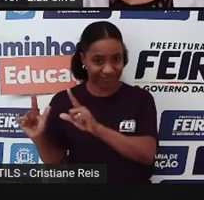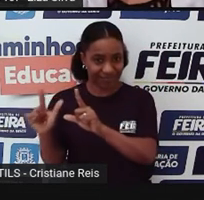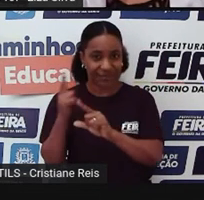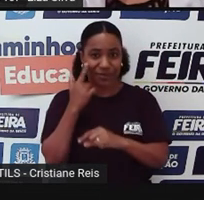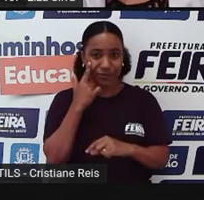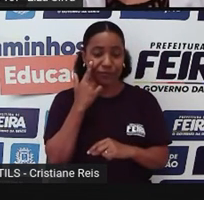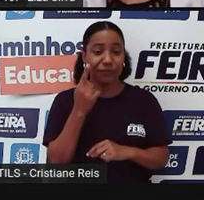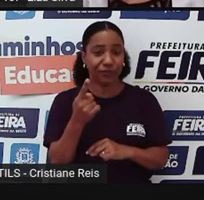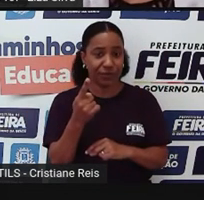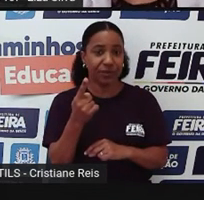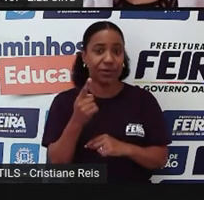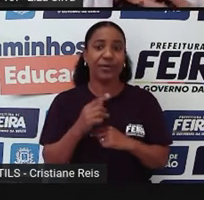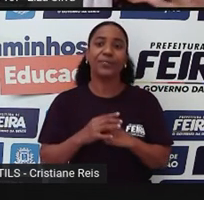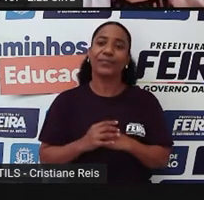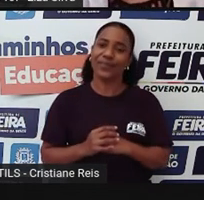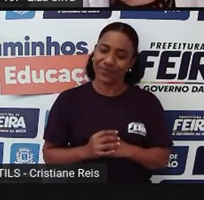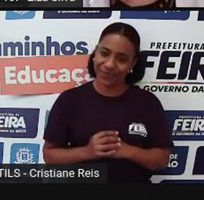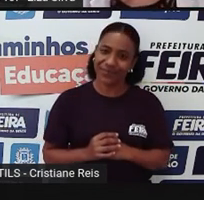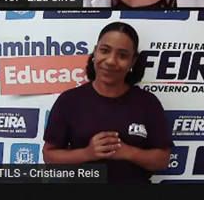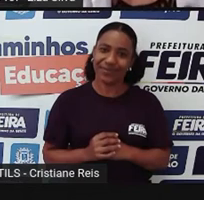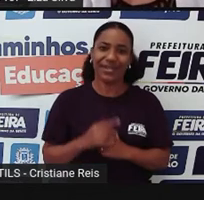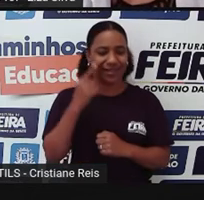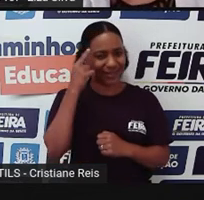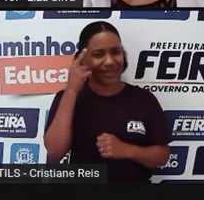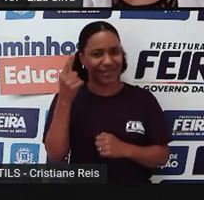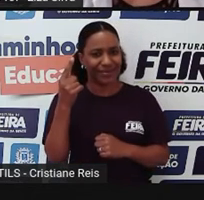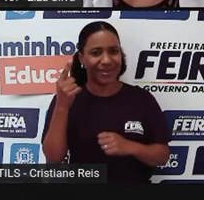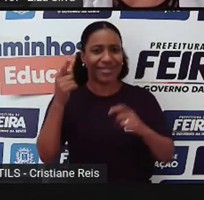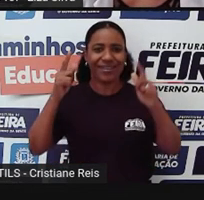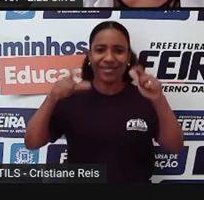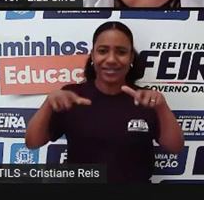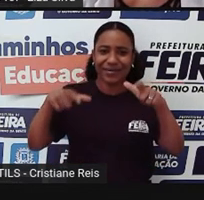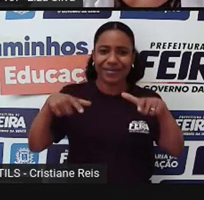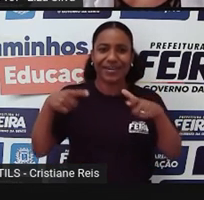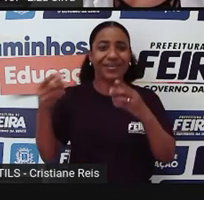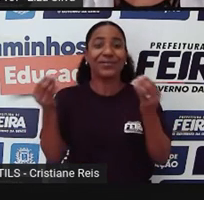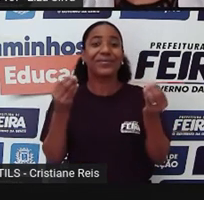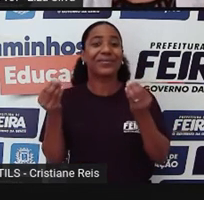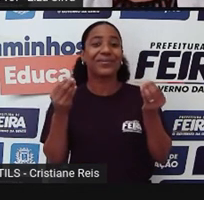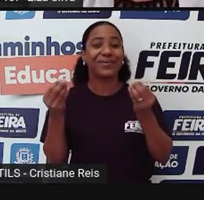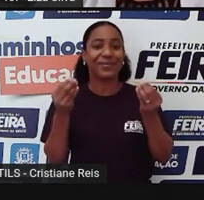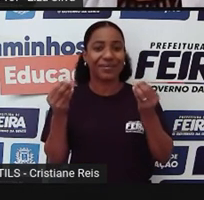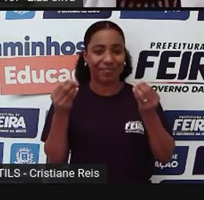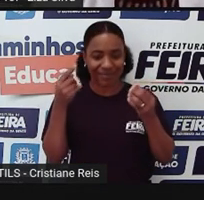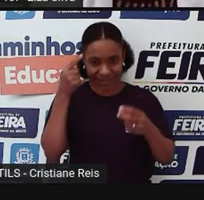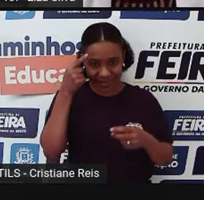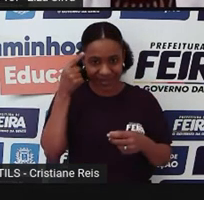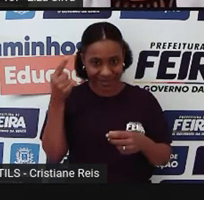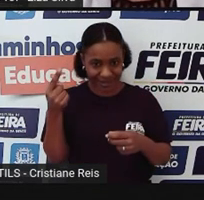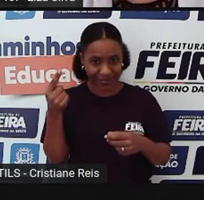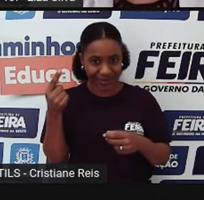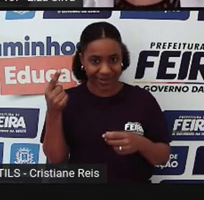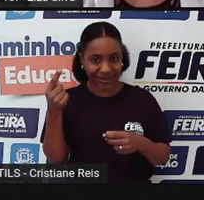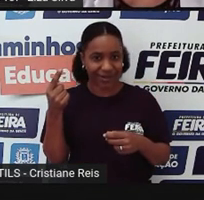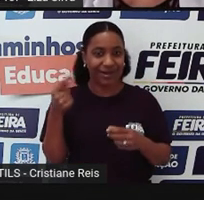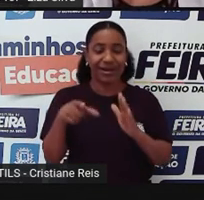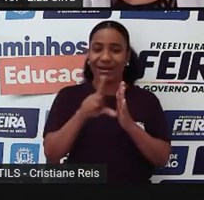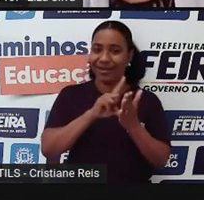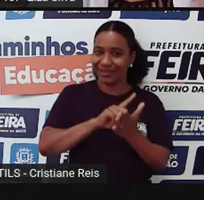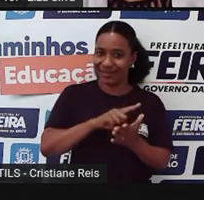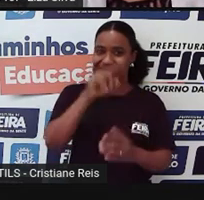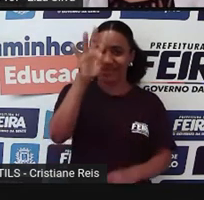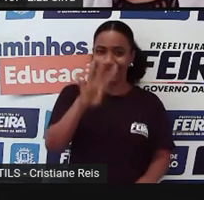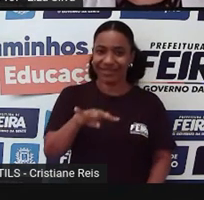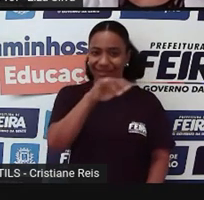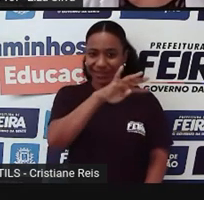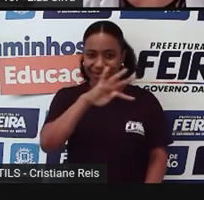é a pergunta é sobre seu pai como é o seu Lembra que eu te dei algumas possibilidades na tabela